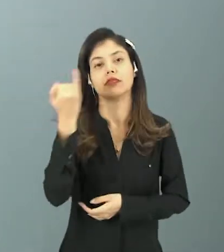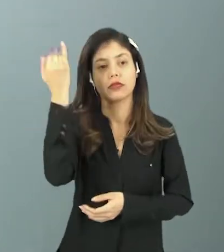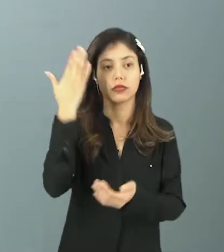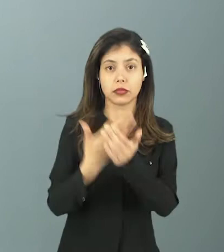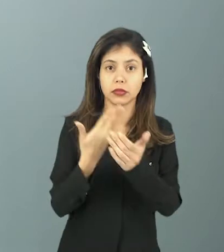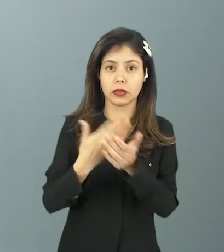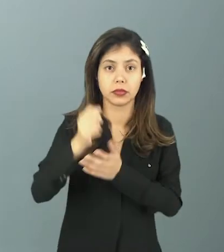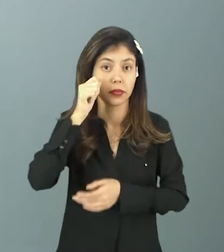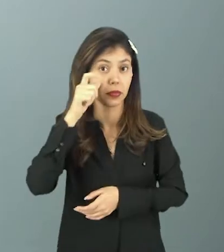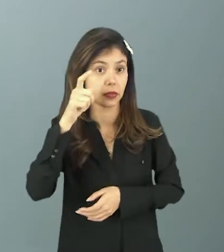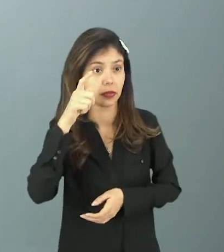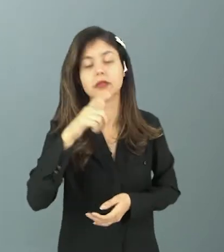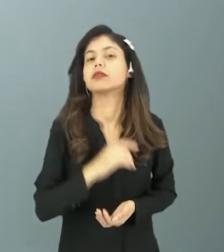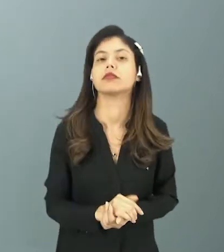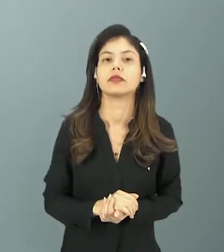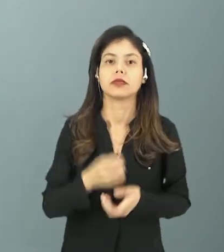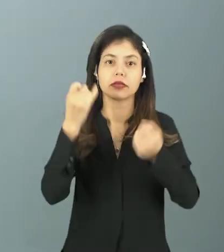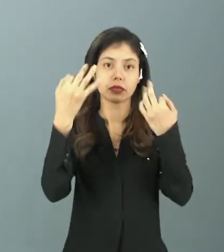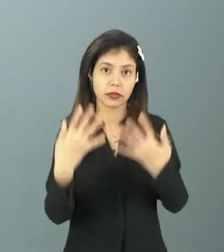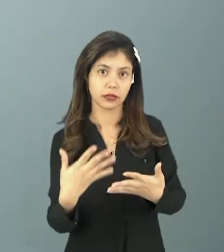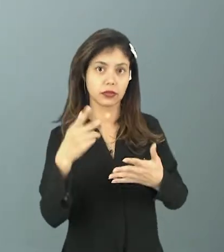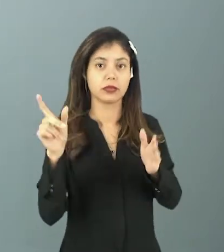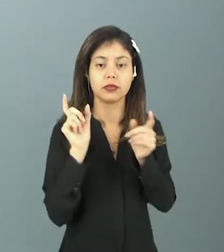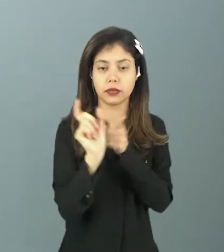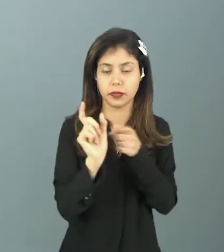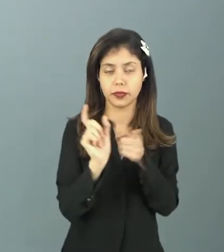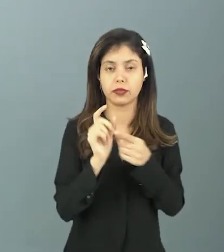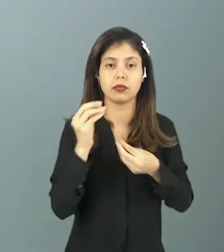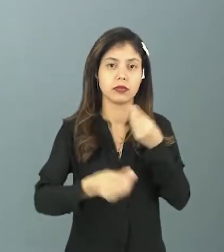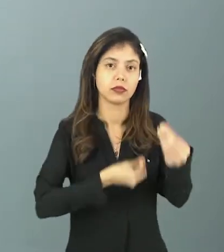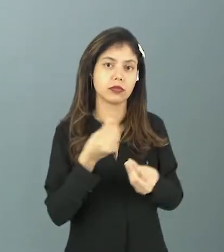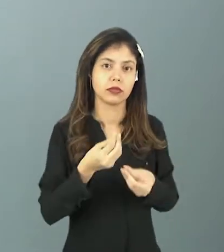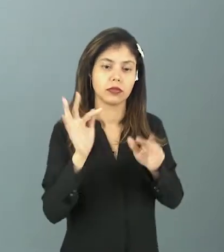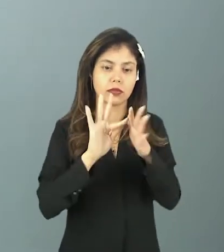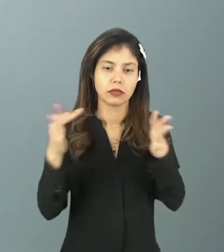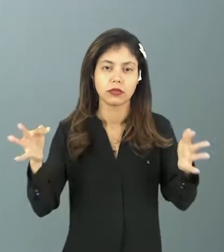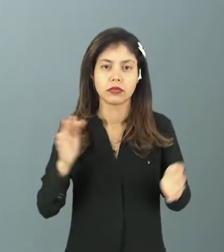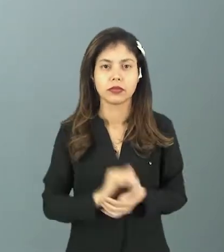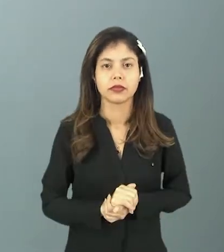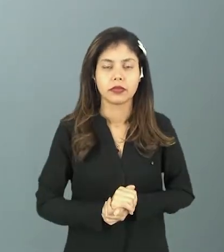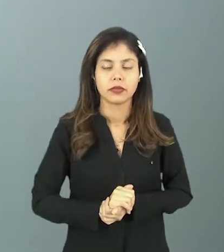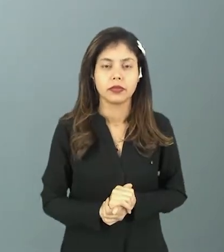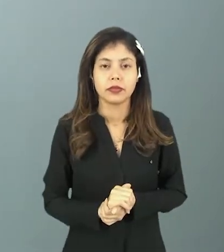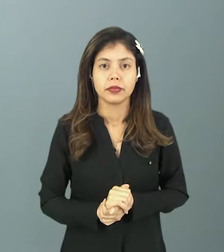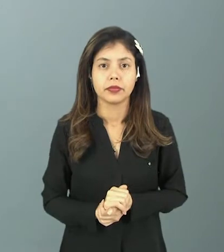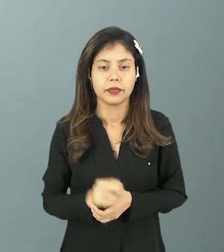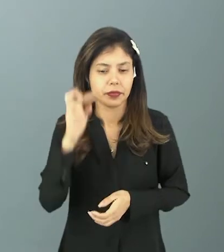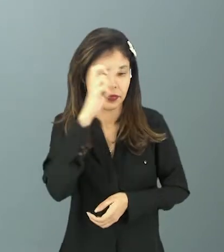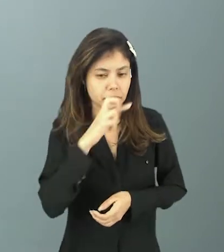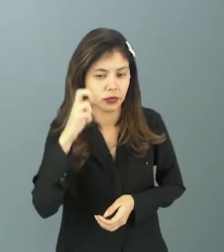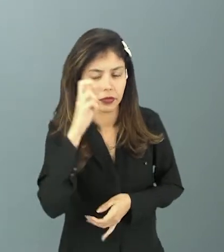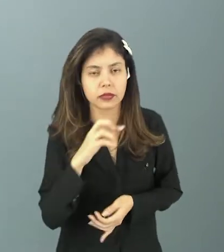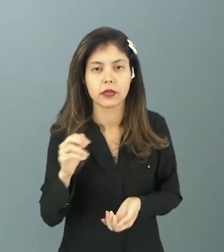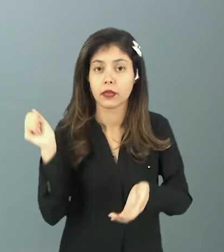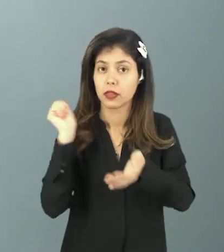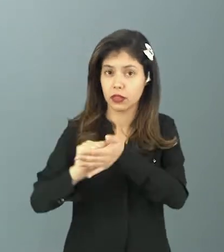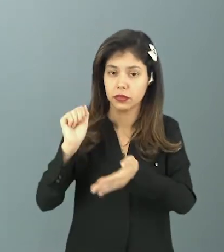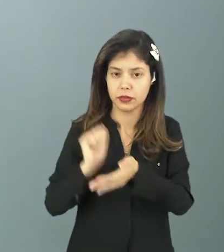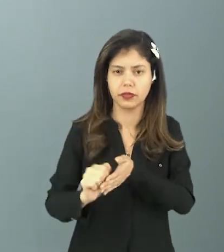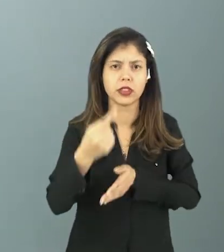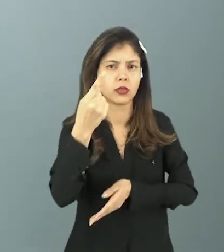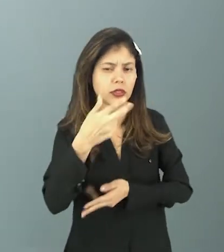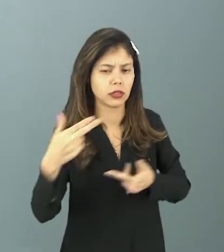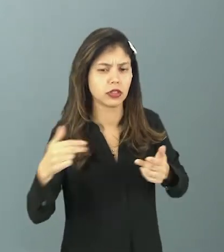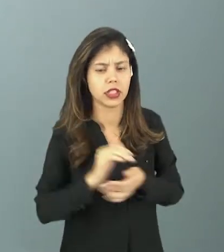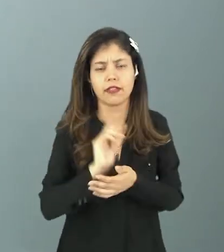com atenção a pronúncia das palavras, como colocá-las em frase, principalmente a gente analisando que escrever é uma coisa